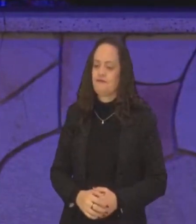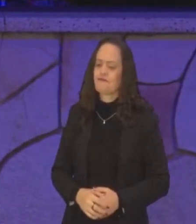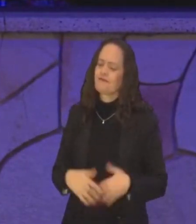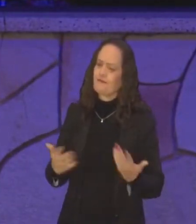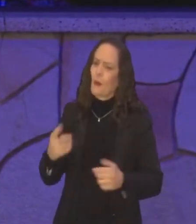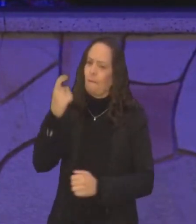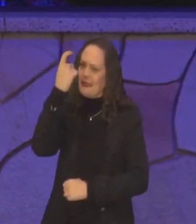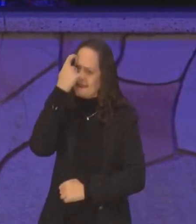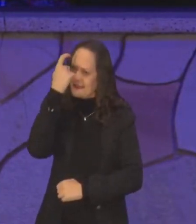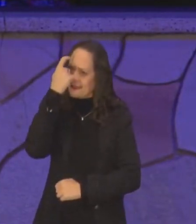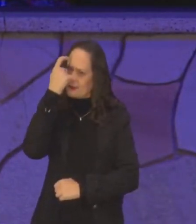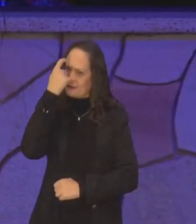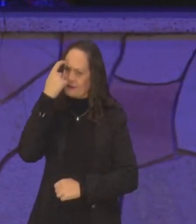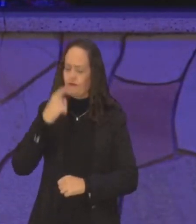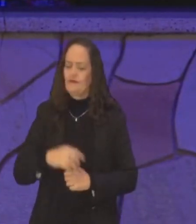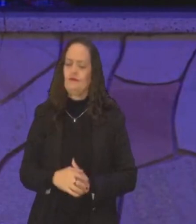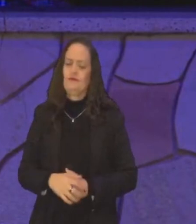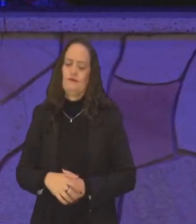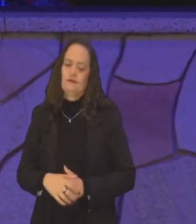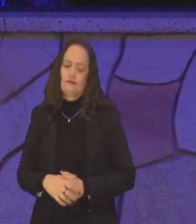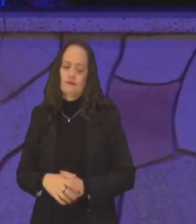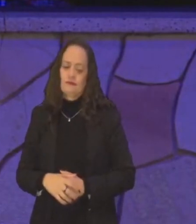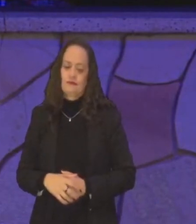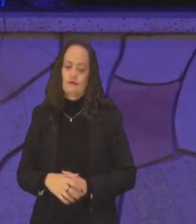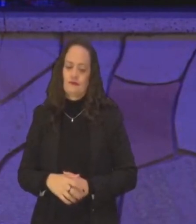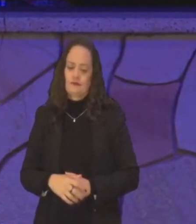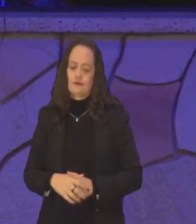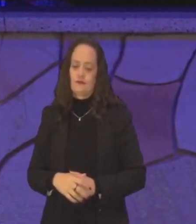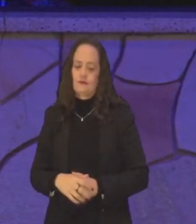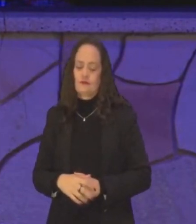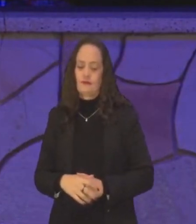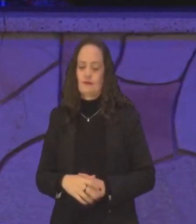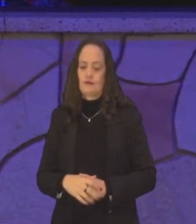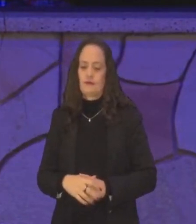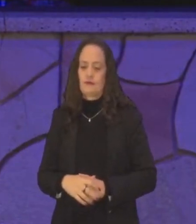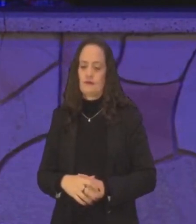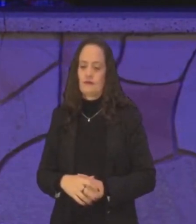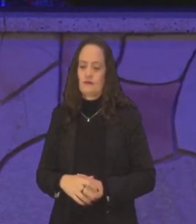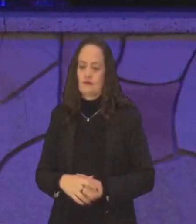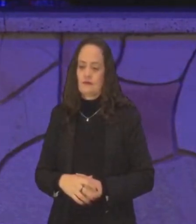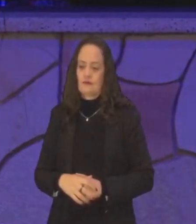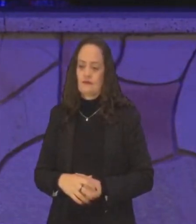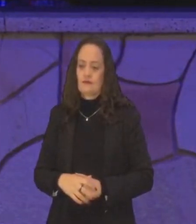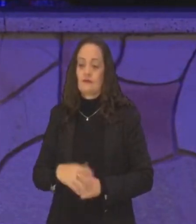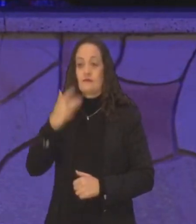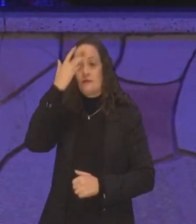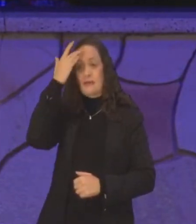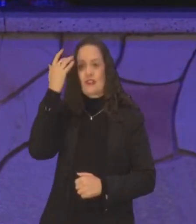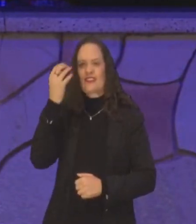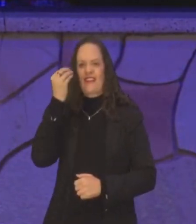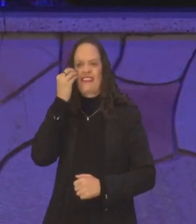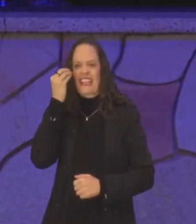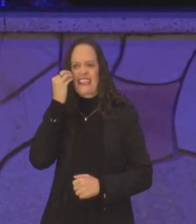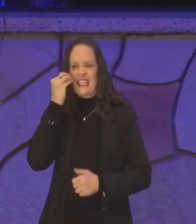heresias deste tempo, nesses que estavam tentando destruir a igreja,